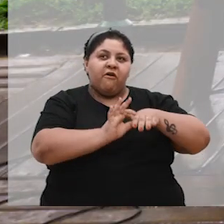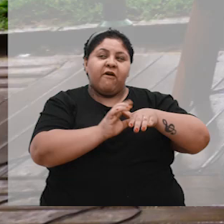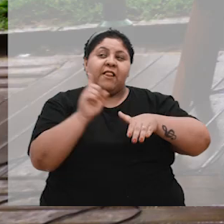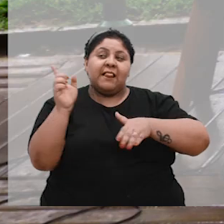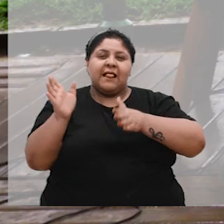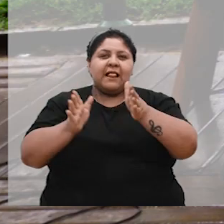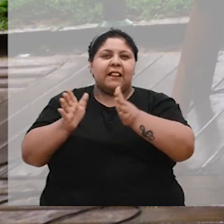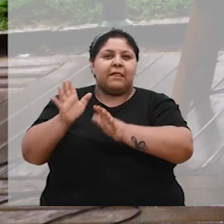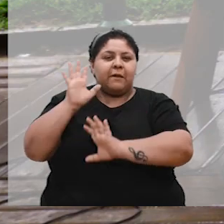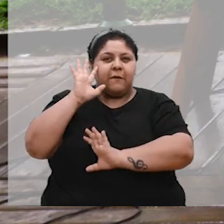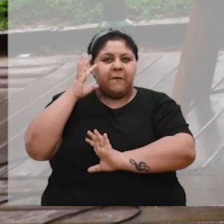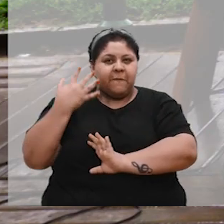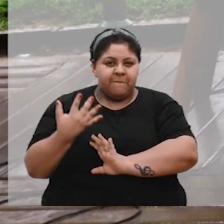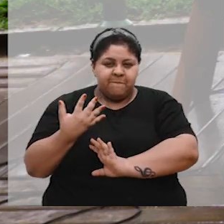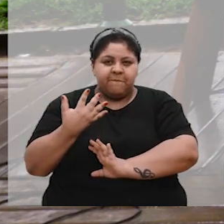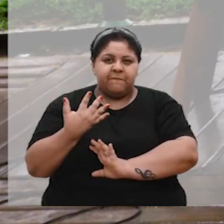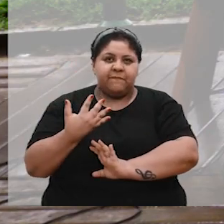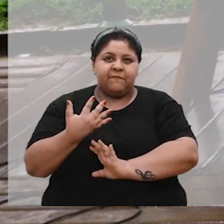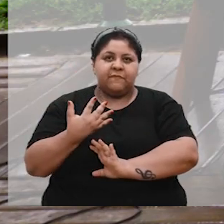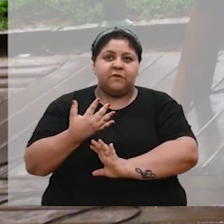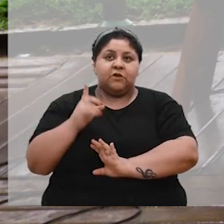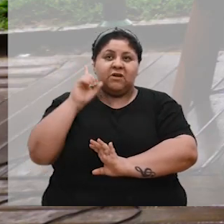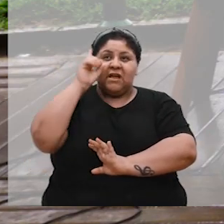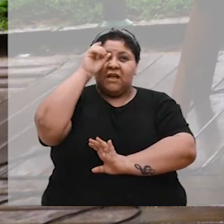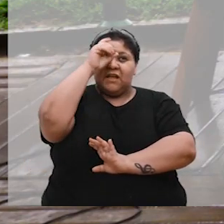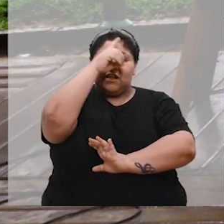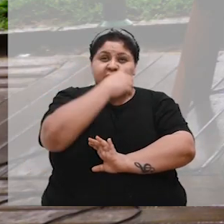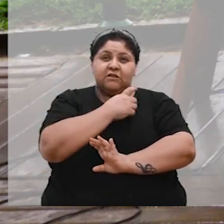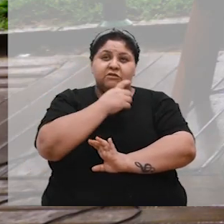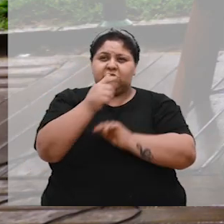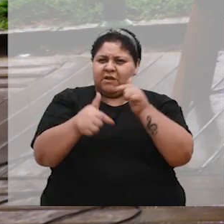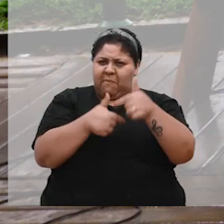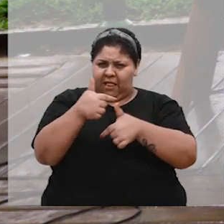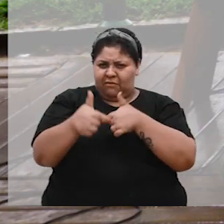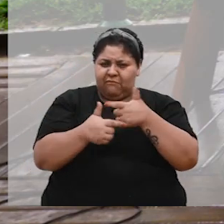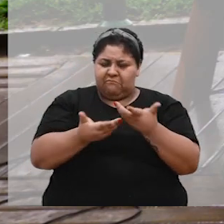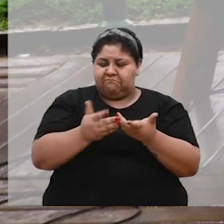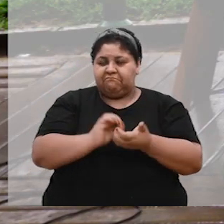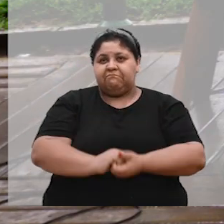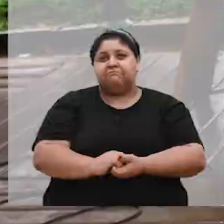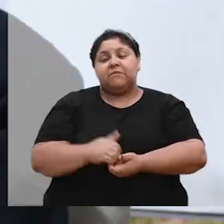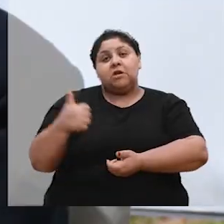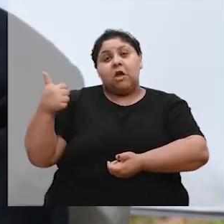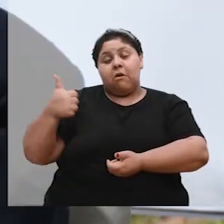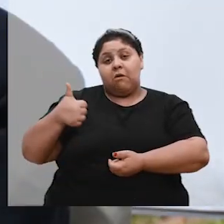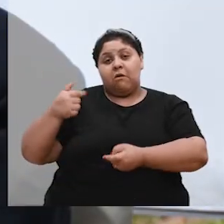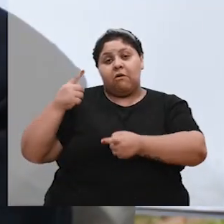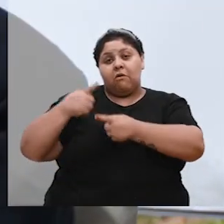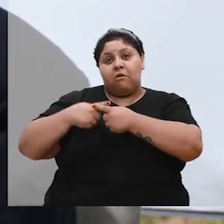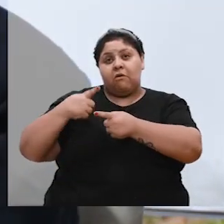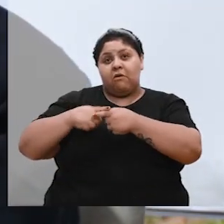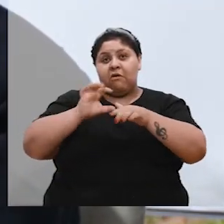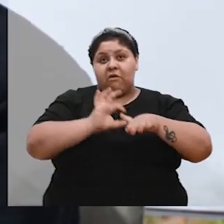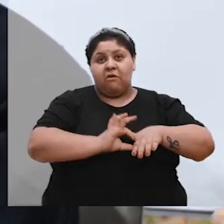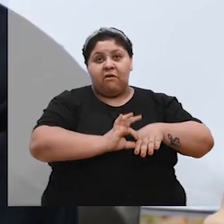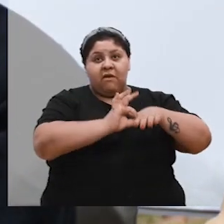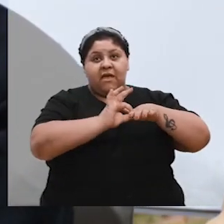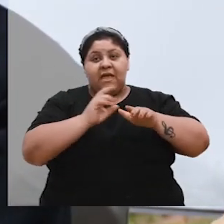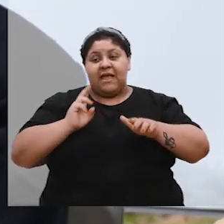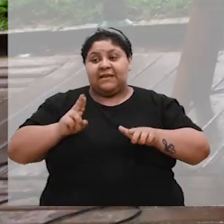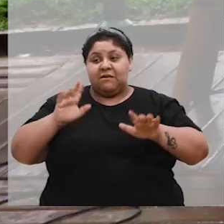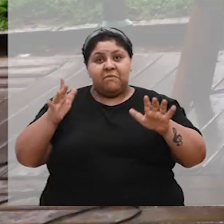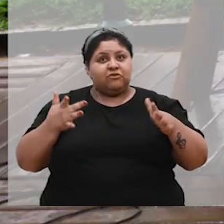lá no período que você foi patrono e é difícil exercer essa função? Primeiro porque ser patrono é sempre